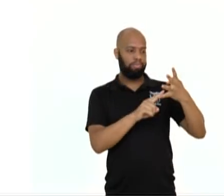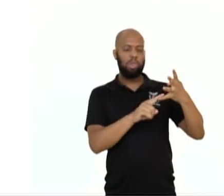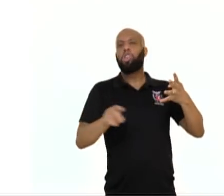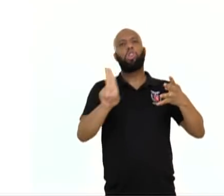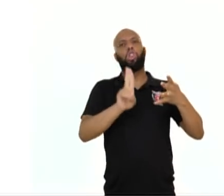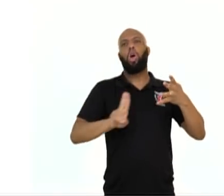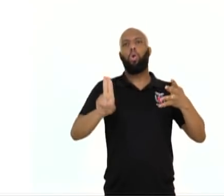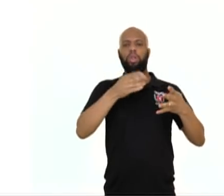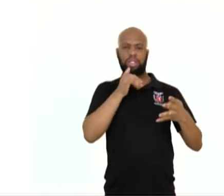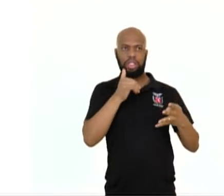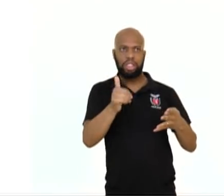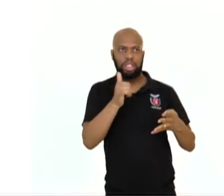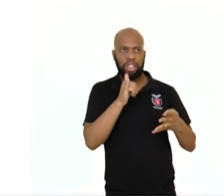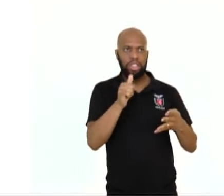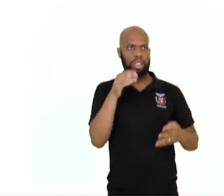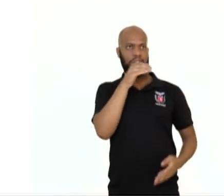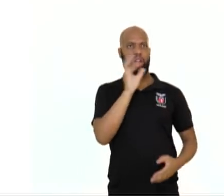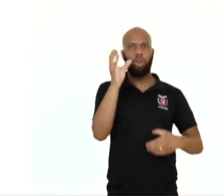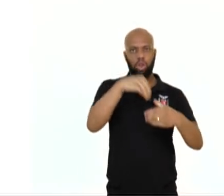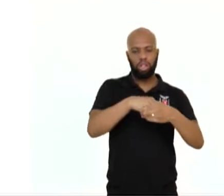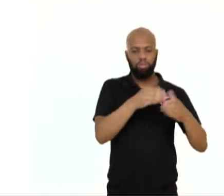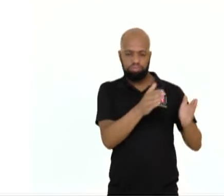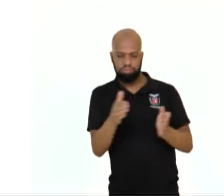em seus processos?